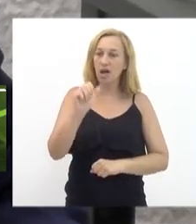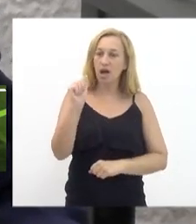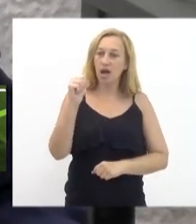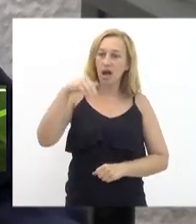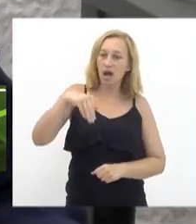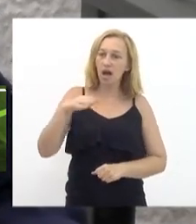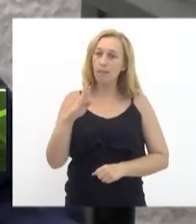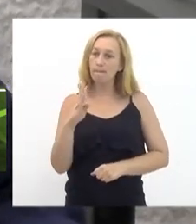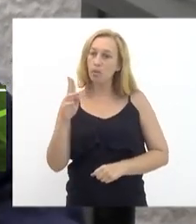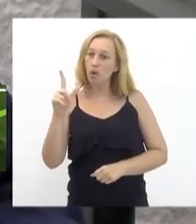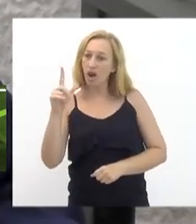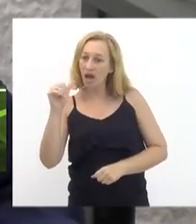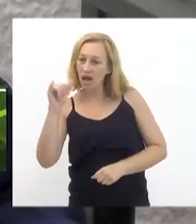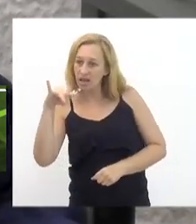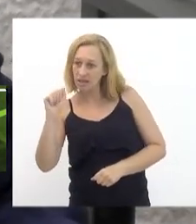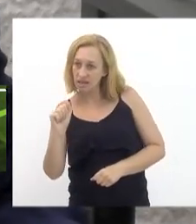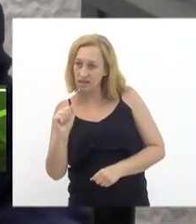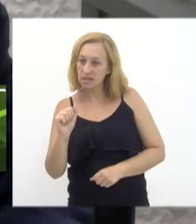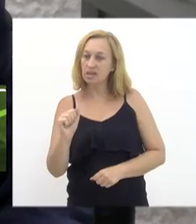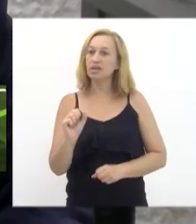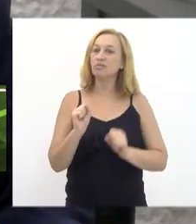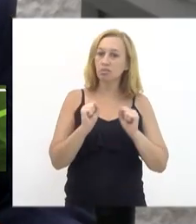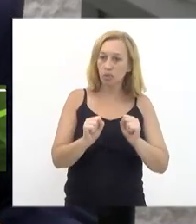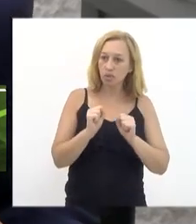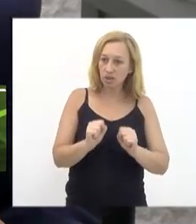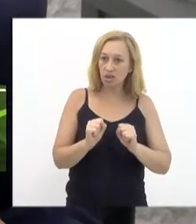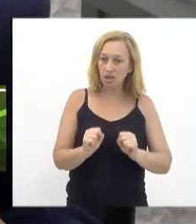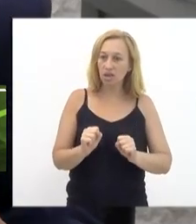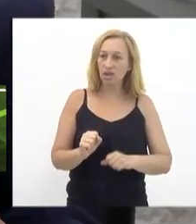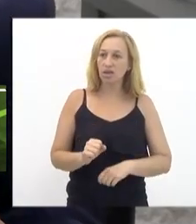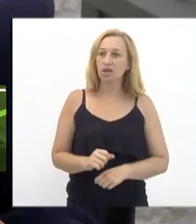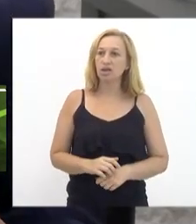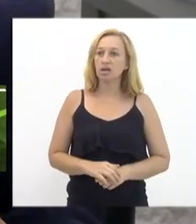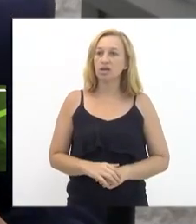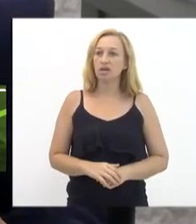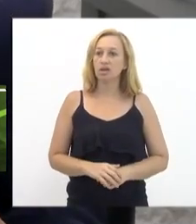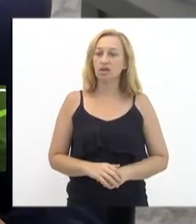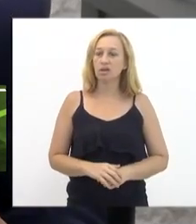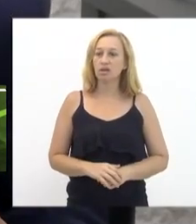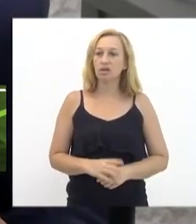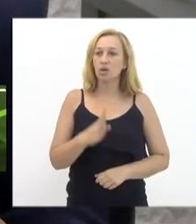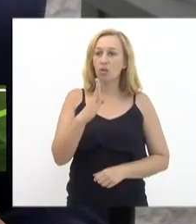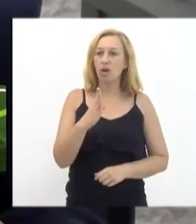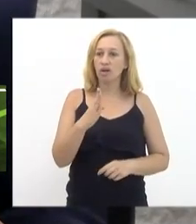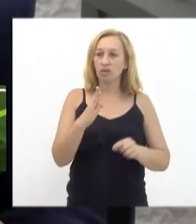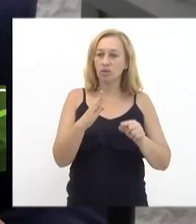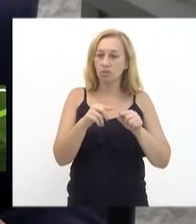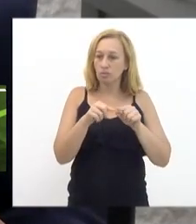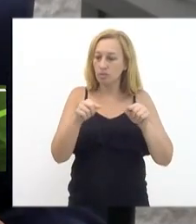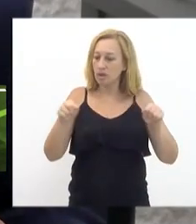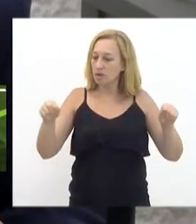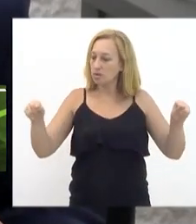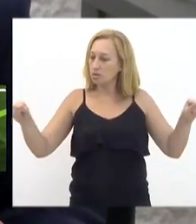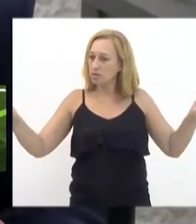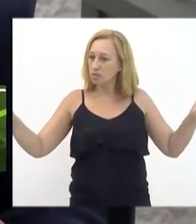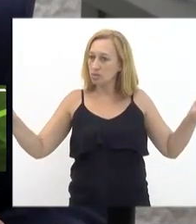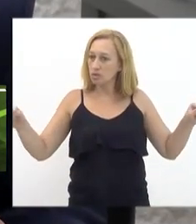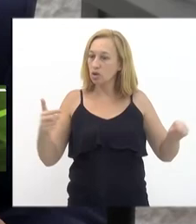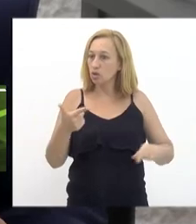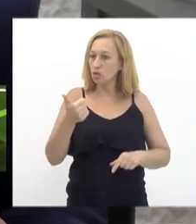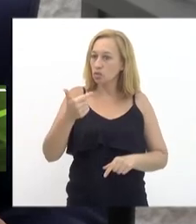fechada mas quando você passar uma ambulância ela vai poder passar uma ponte uma parcela de 4 metros de largura torno aí de